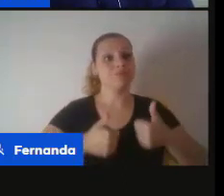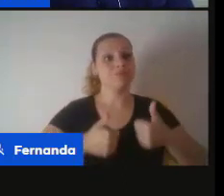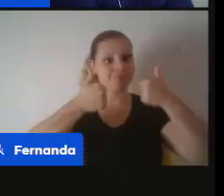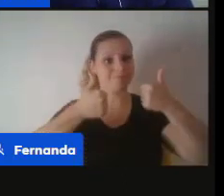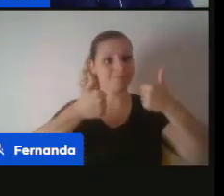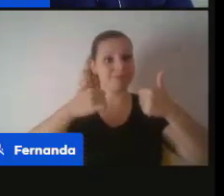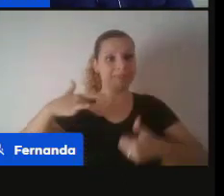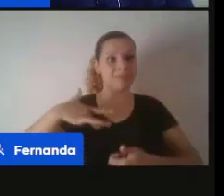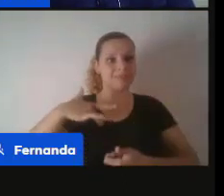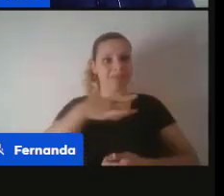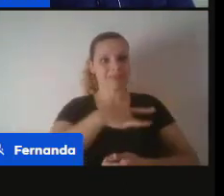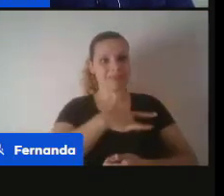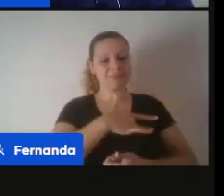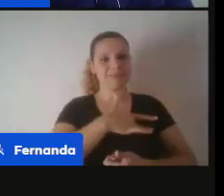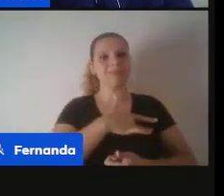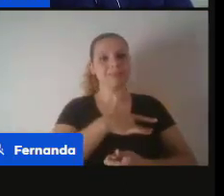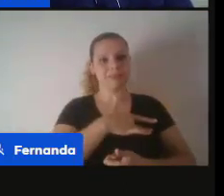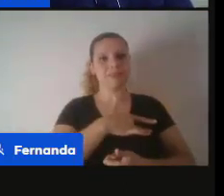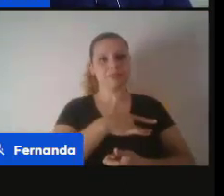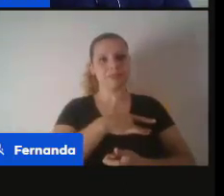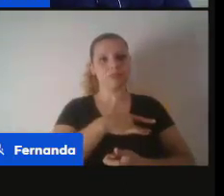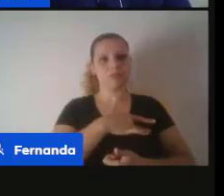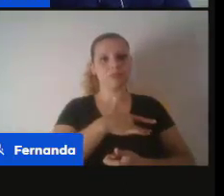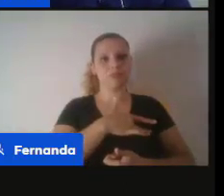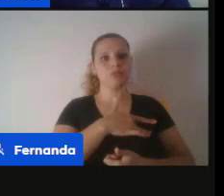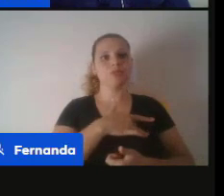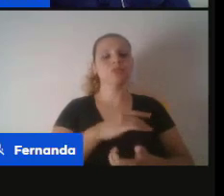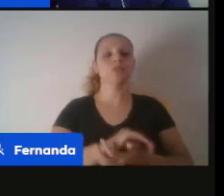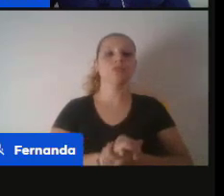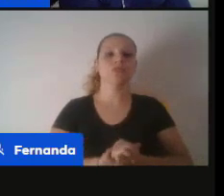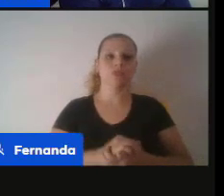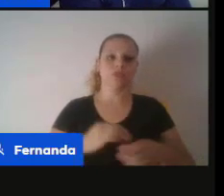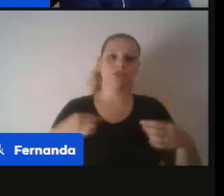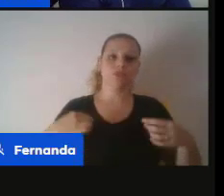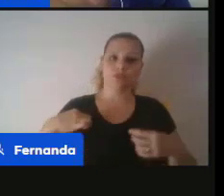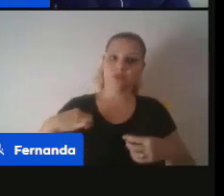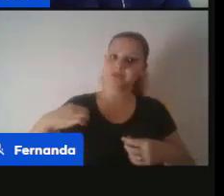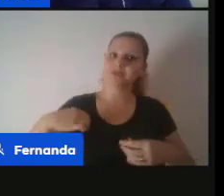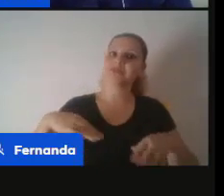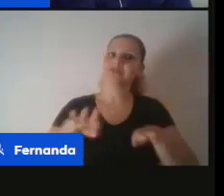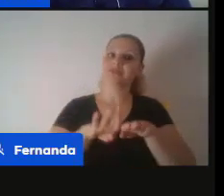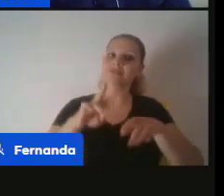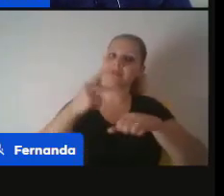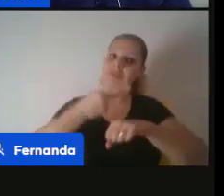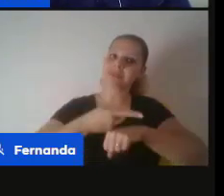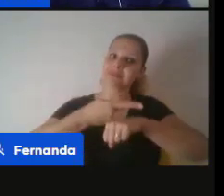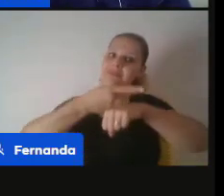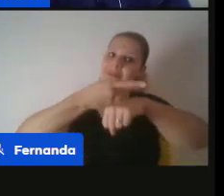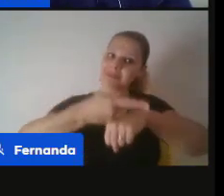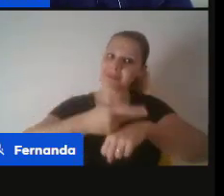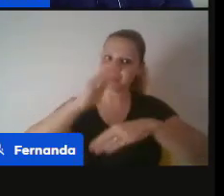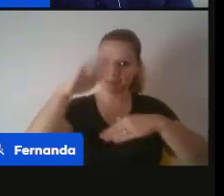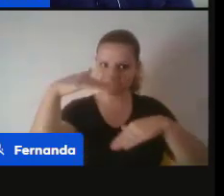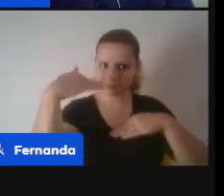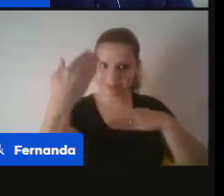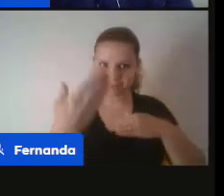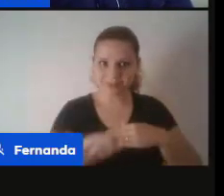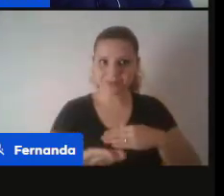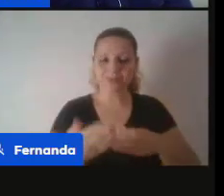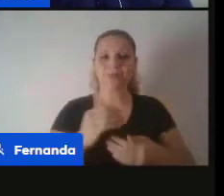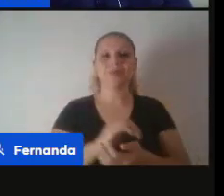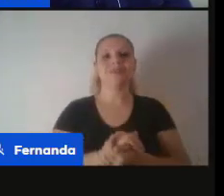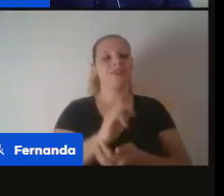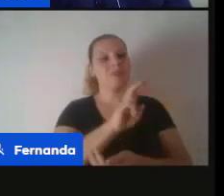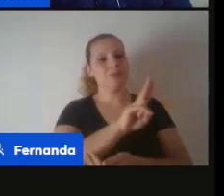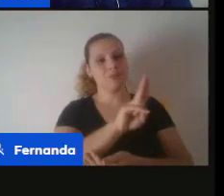da saúde. E os colaboradores também, eventualmente, vão receber uma menção honrosa, e aí a gente vai colocar também o nome